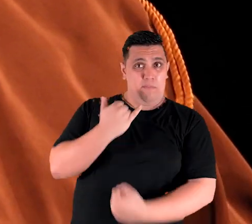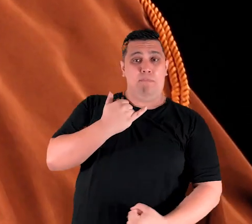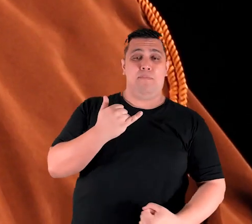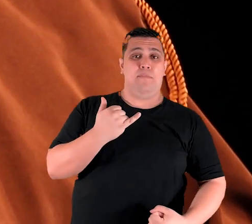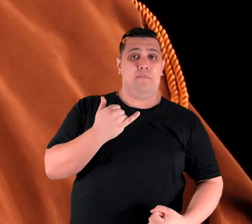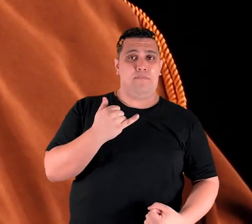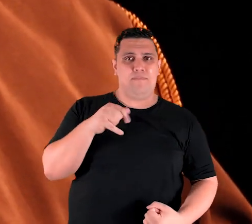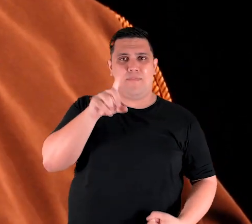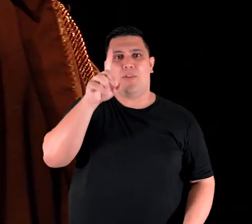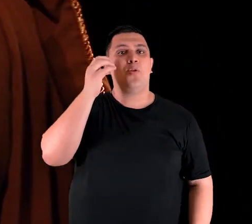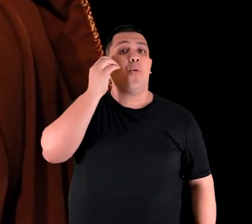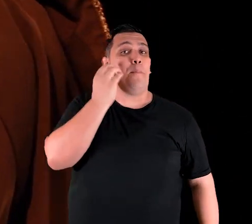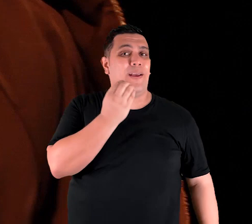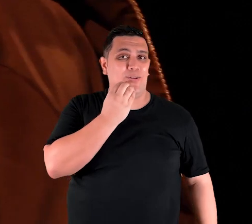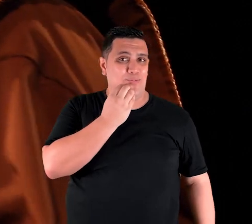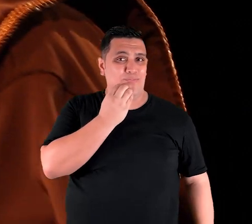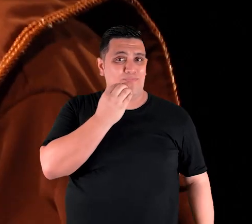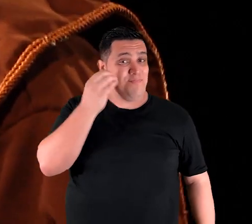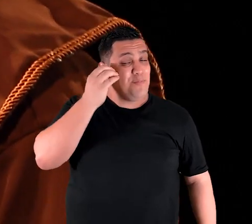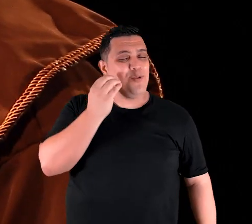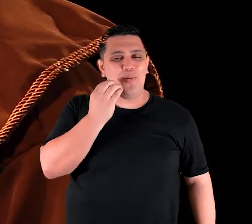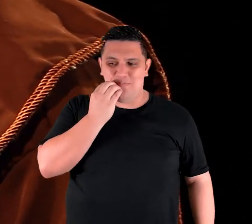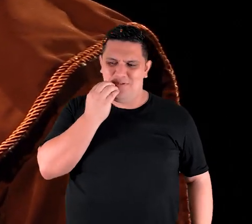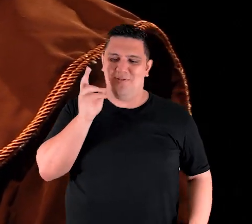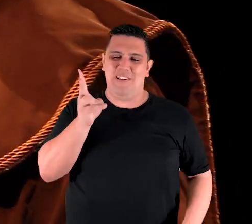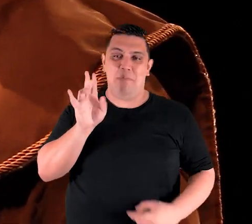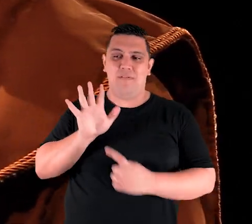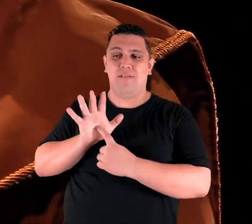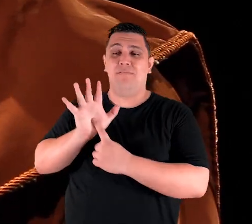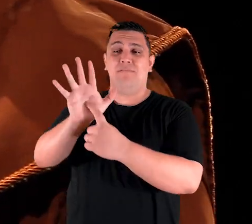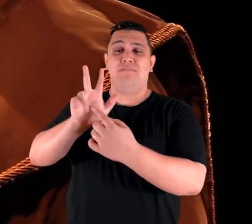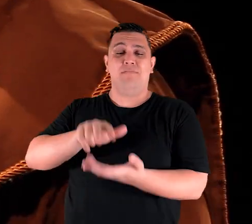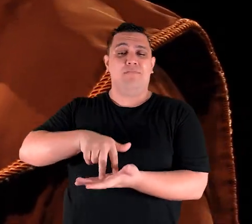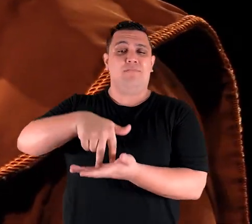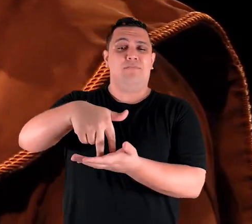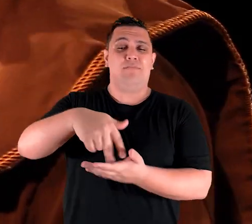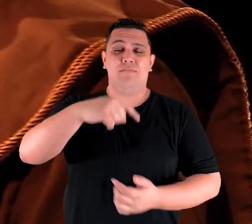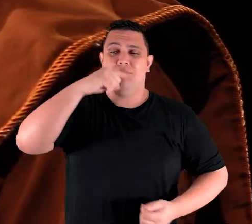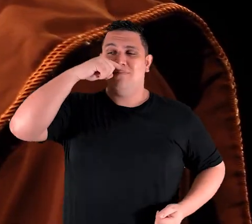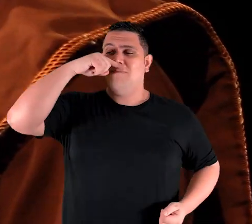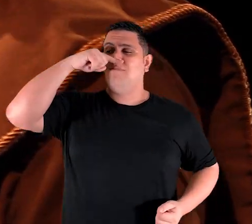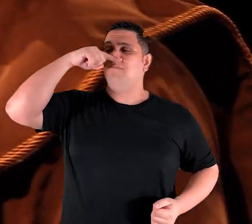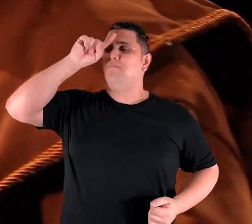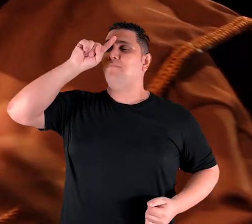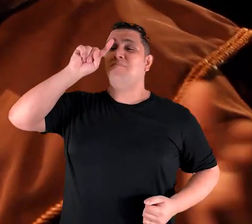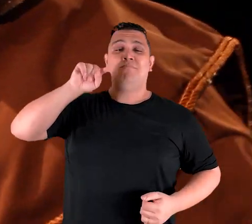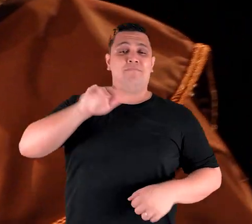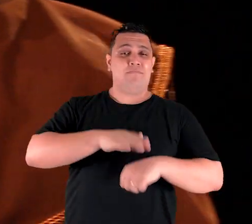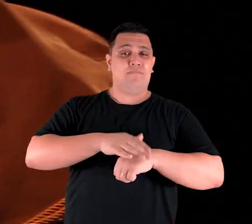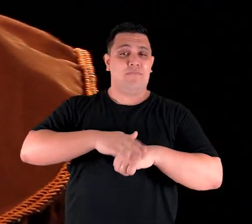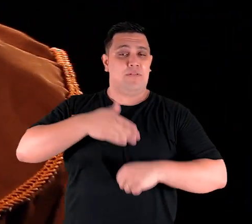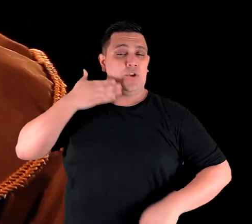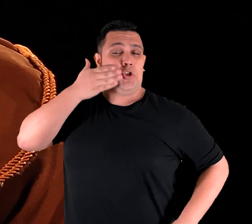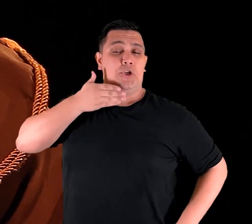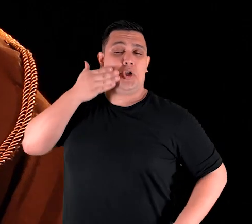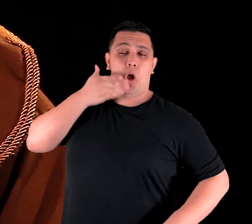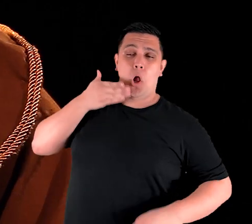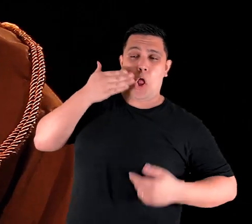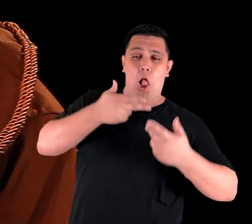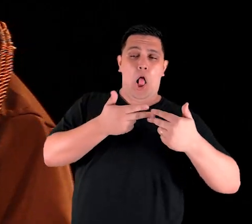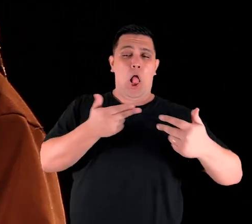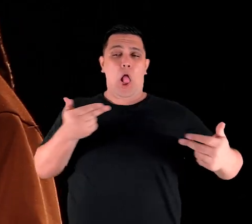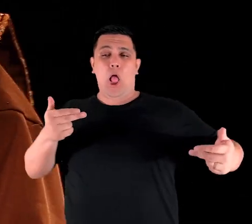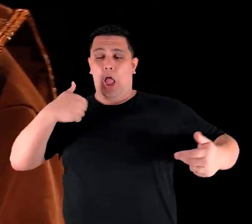Dom Pedro ele aparecia com suas peripécias, com os seus discursos e toda a sua